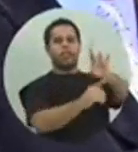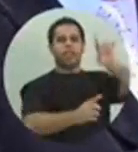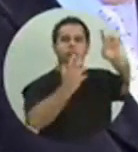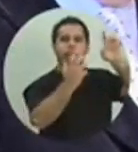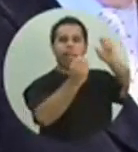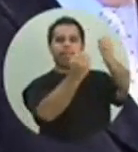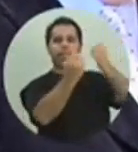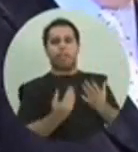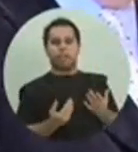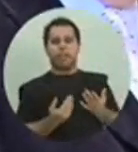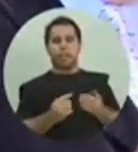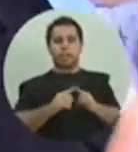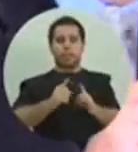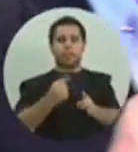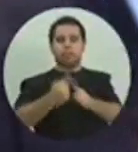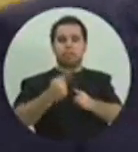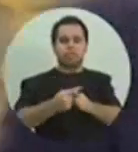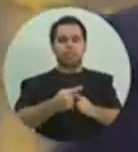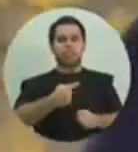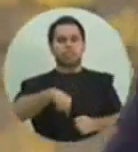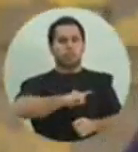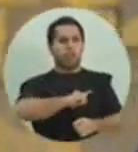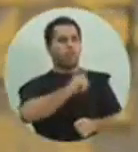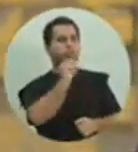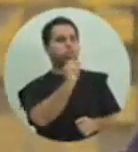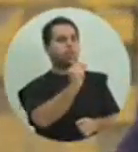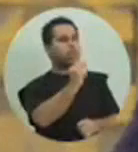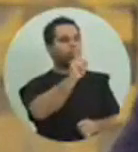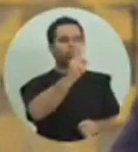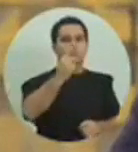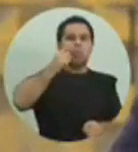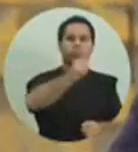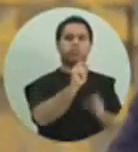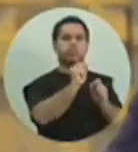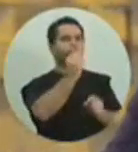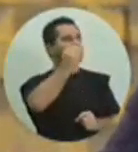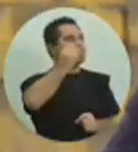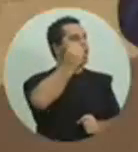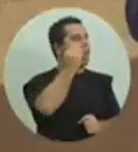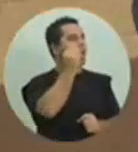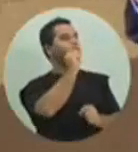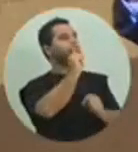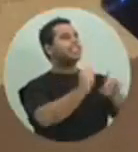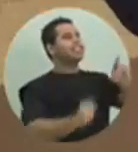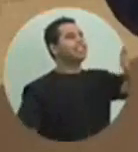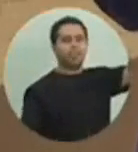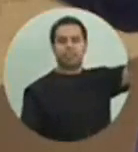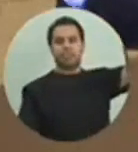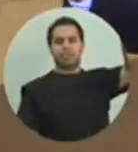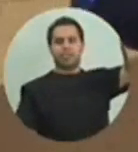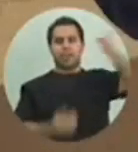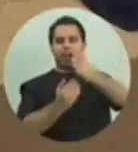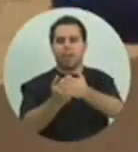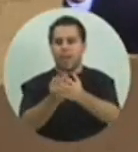pisar sobre os milagres, a gente não é capaz de enxergar o Deus dos milagres. E aí a gente começa a reclamar